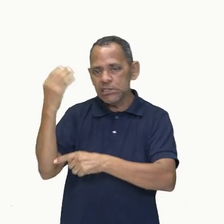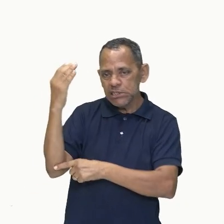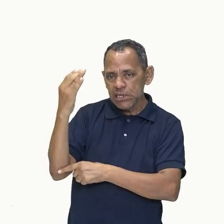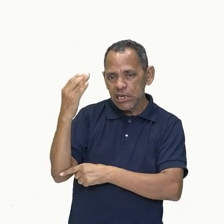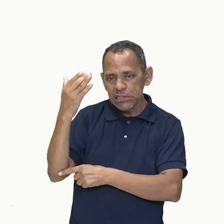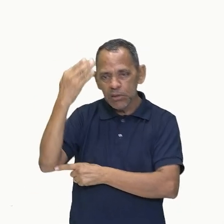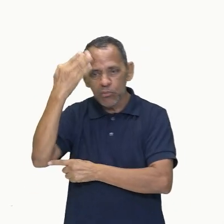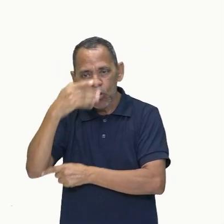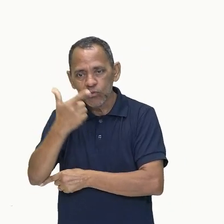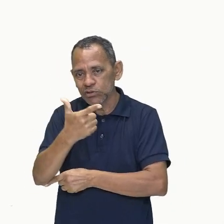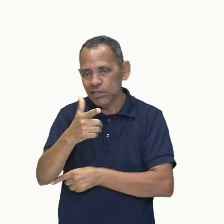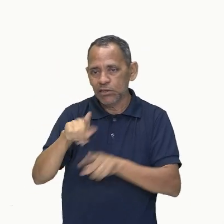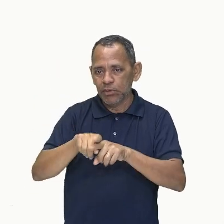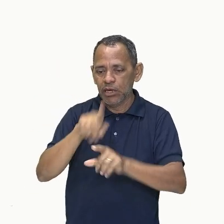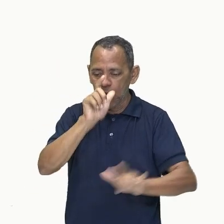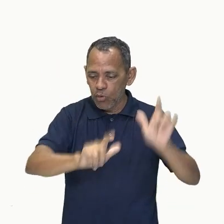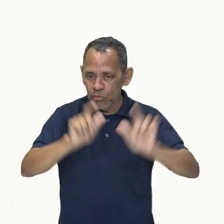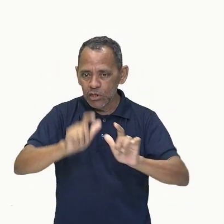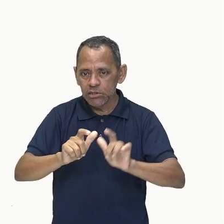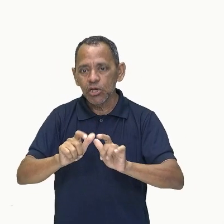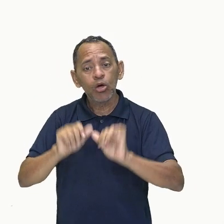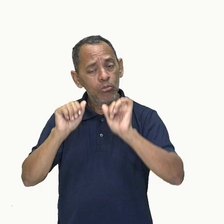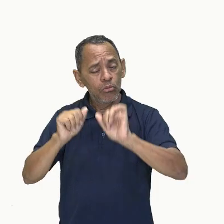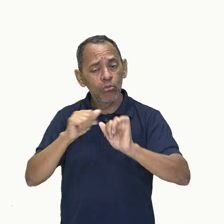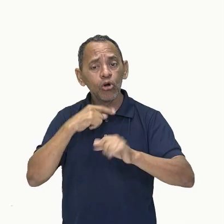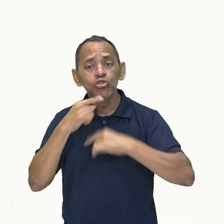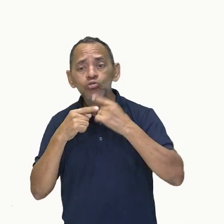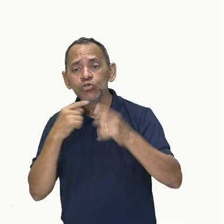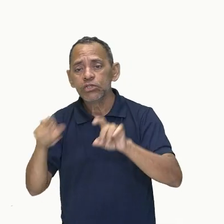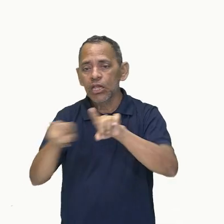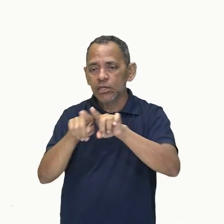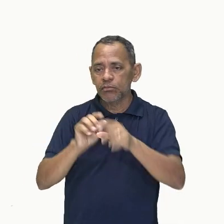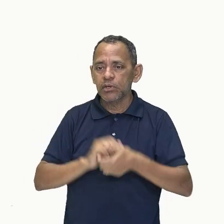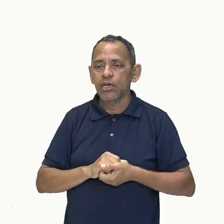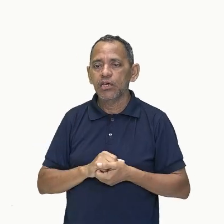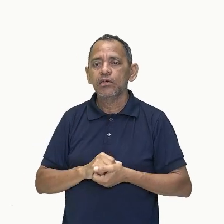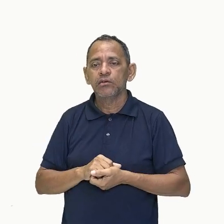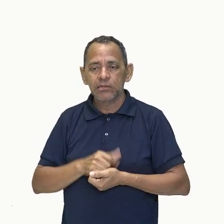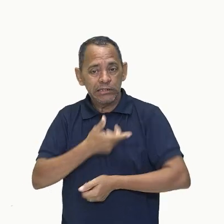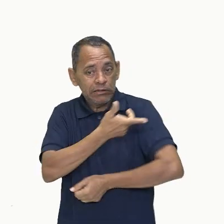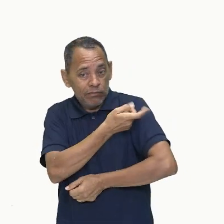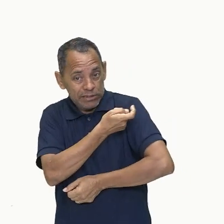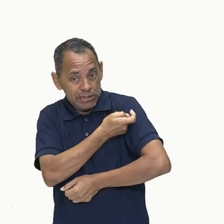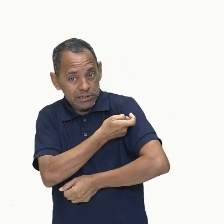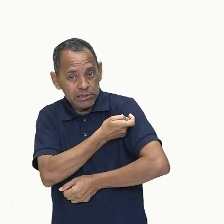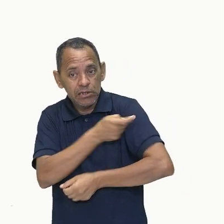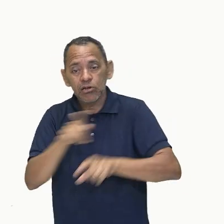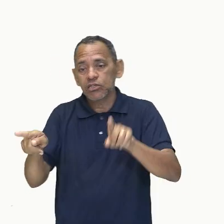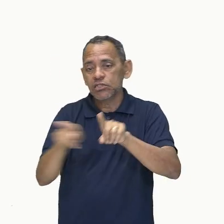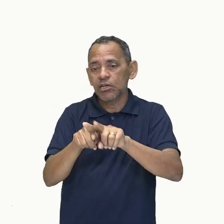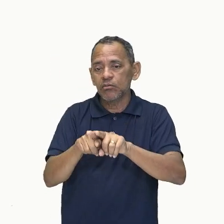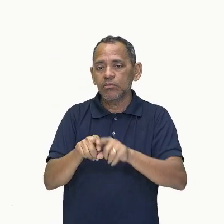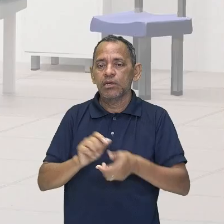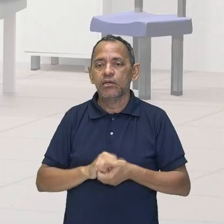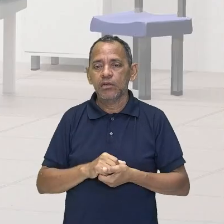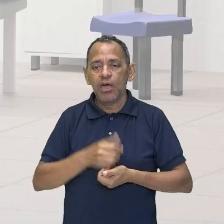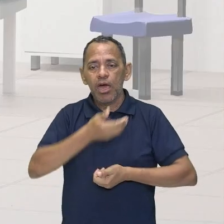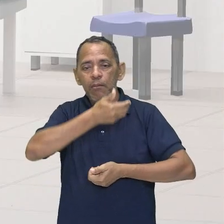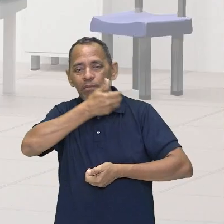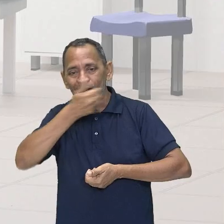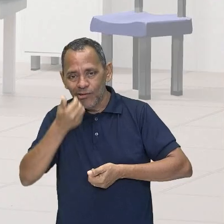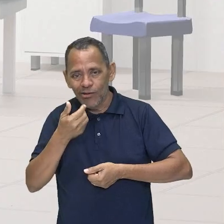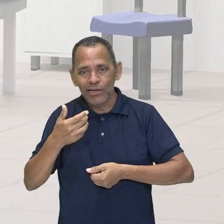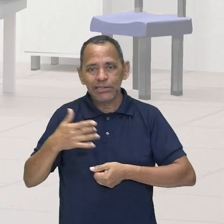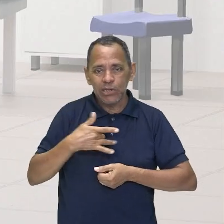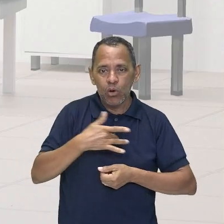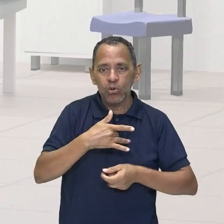a população pode passar a duvidar da validade das campanhas de vacinação e da própria eficácia da vacina. Então, esses